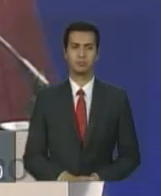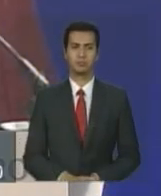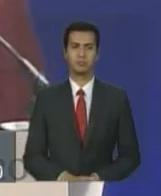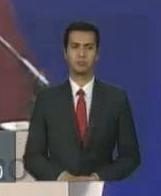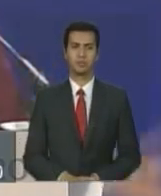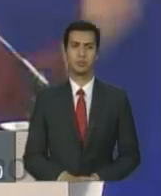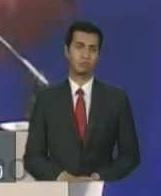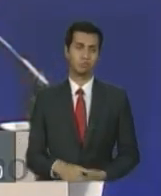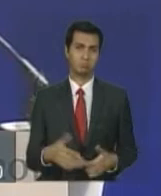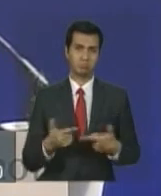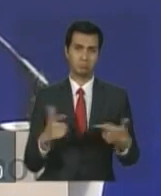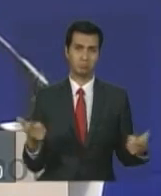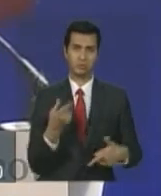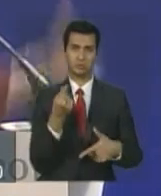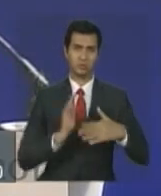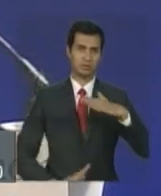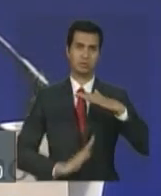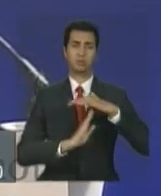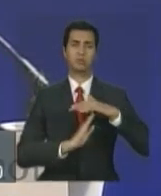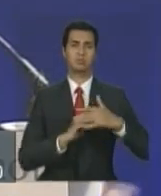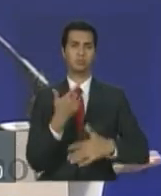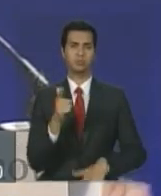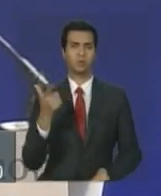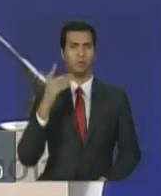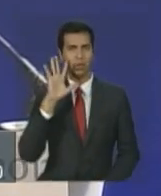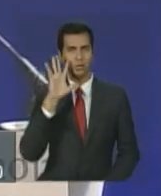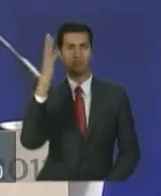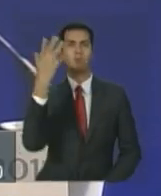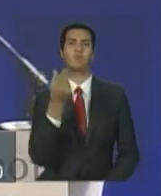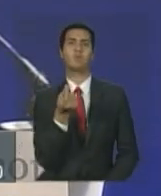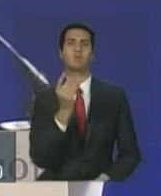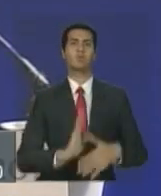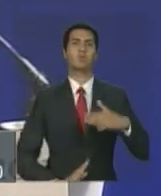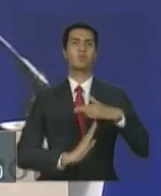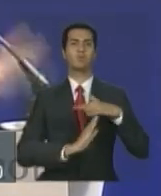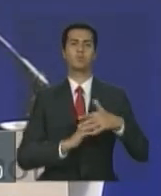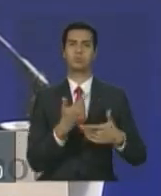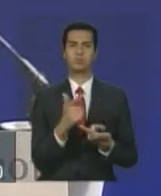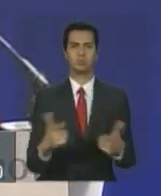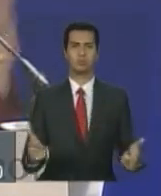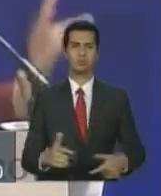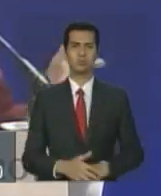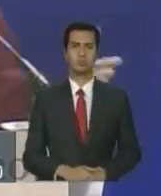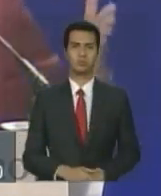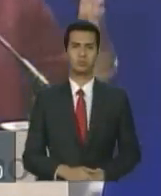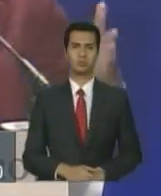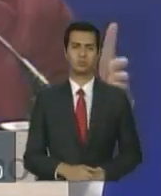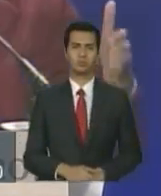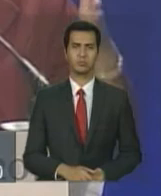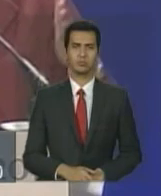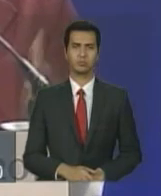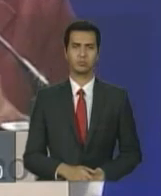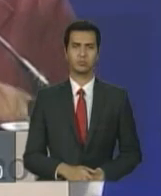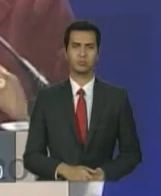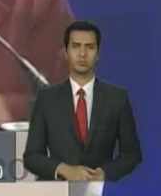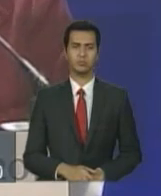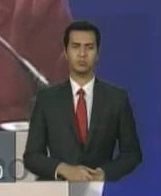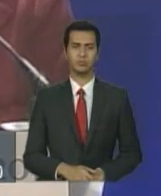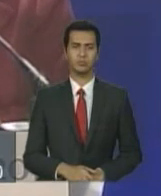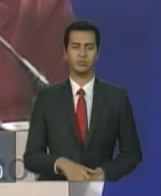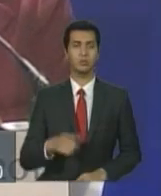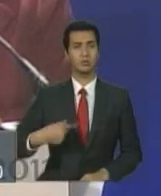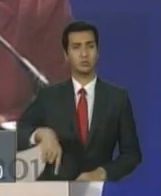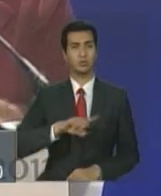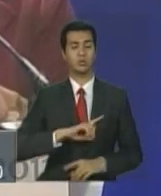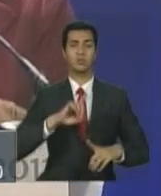um teto. Não há uma definição de teto para ninguém. O que há é outra coisa. Nós discutimos as